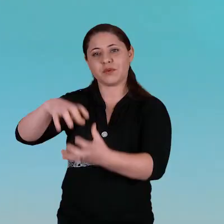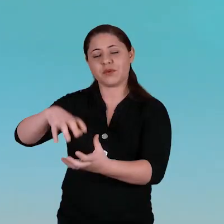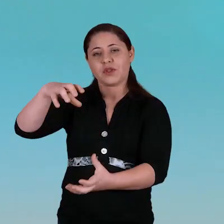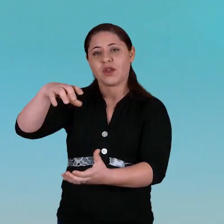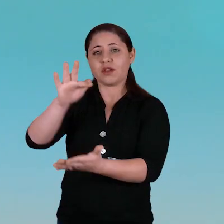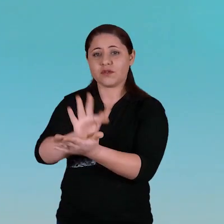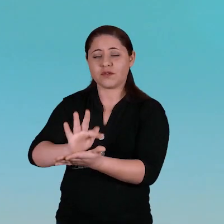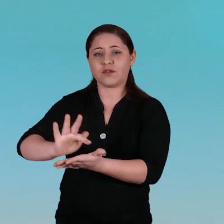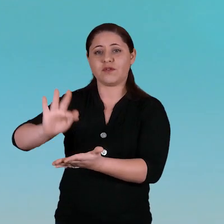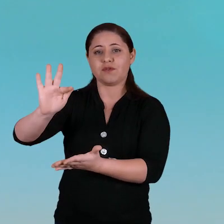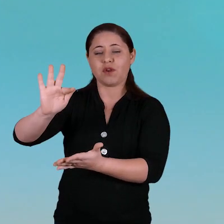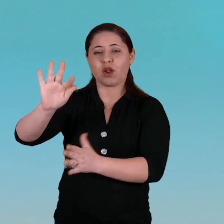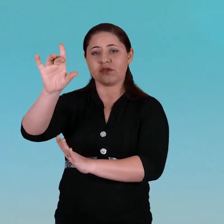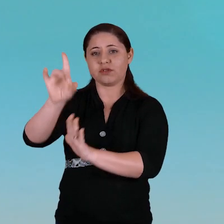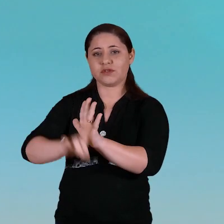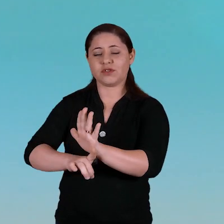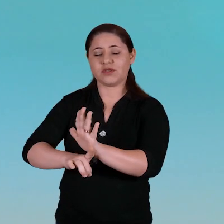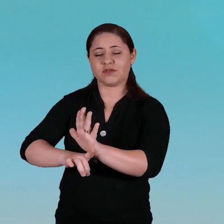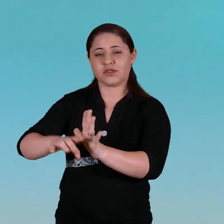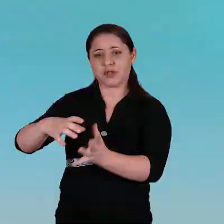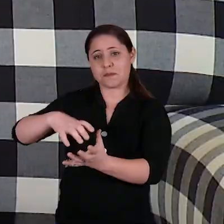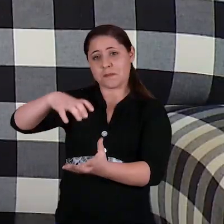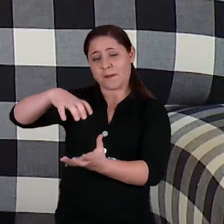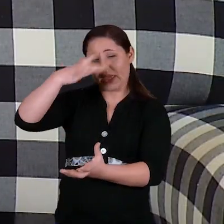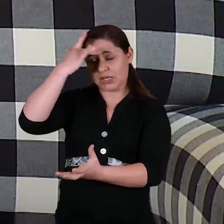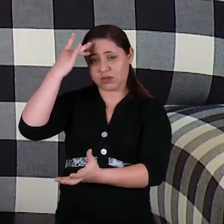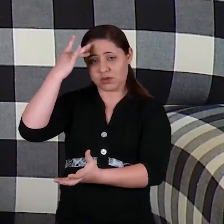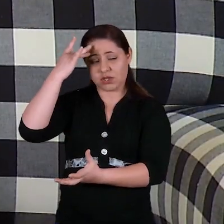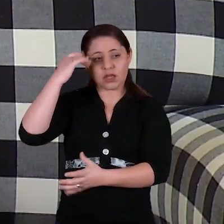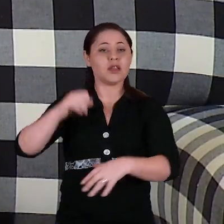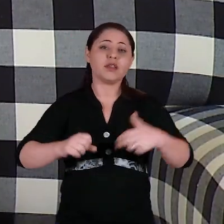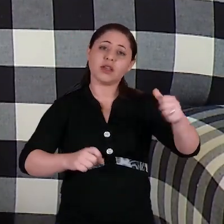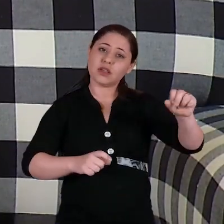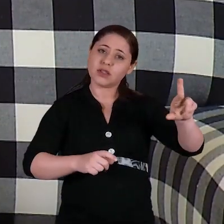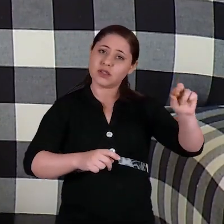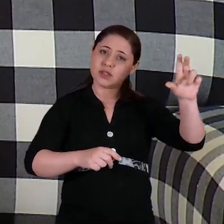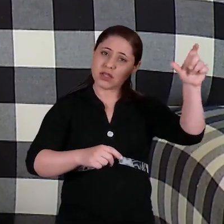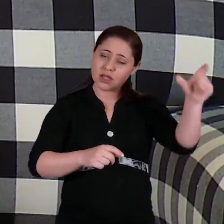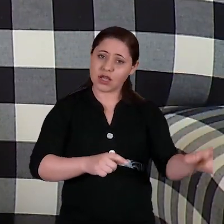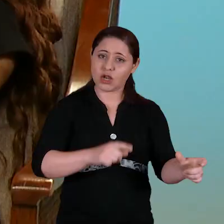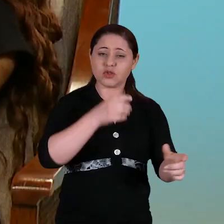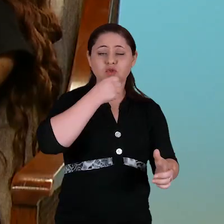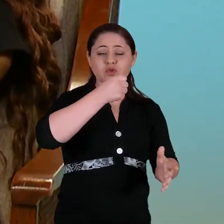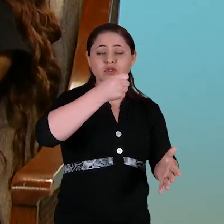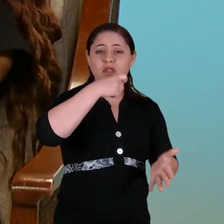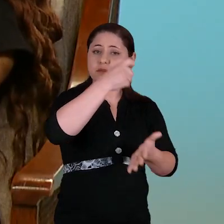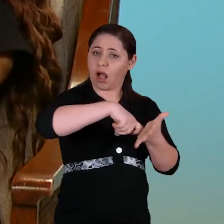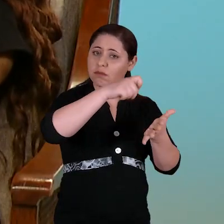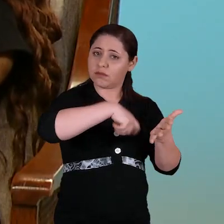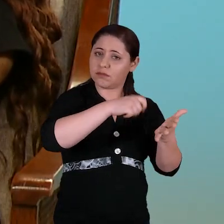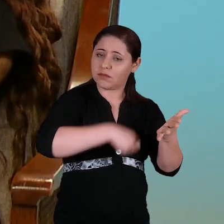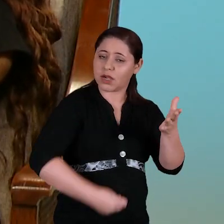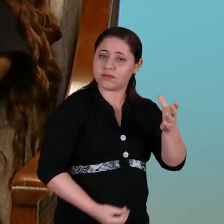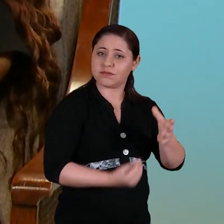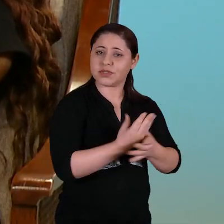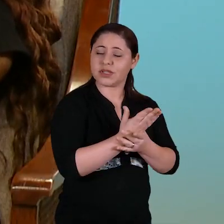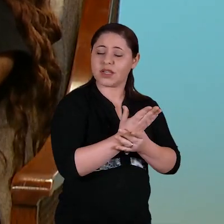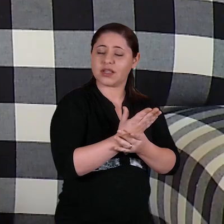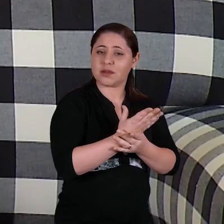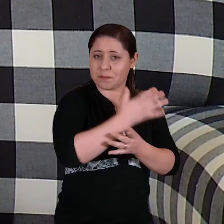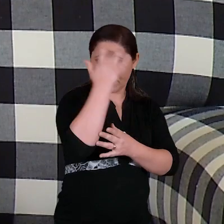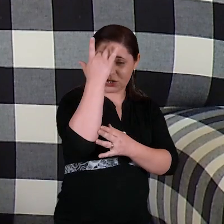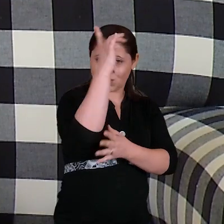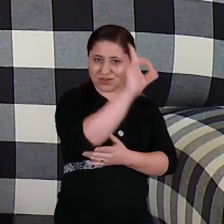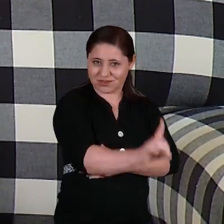do Fórum Permanente de Defesa dos Direitos da Pessoa Idosa, e a Sara Santos, jornalista e produtora de conteúdos sobre pessoas